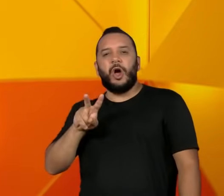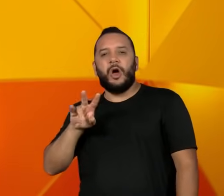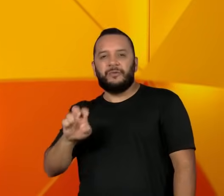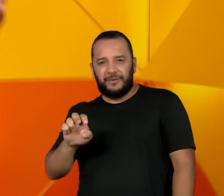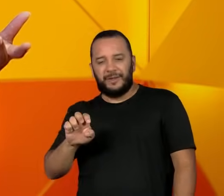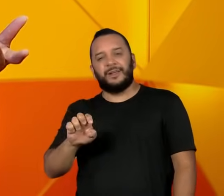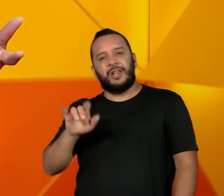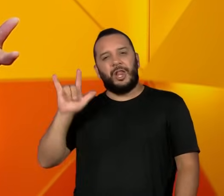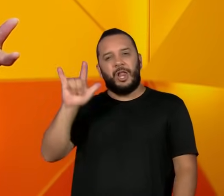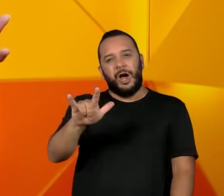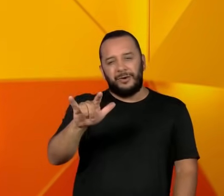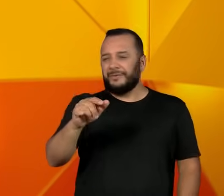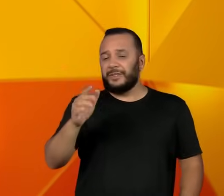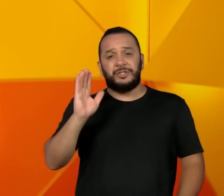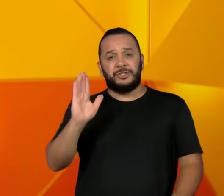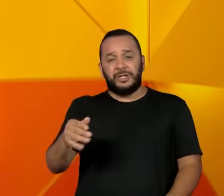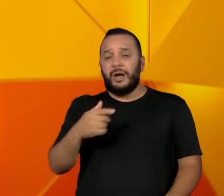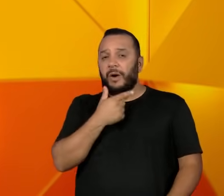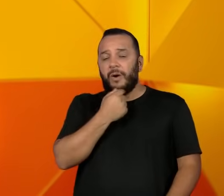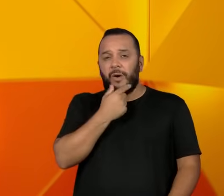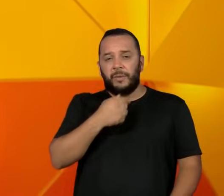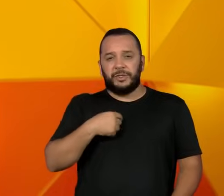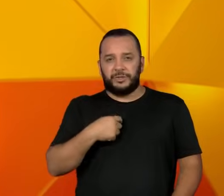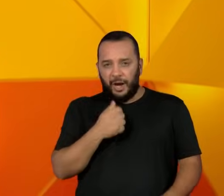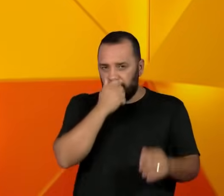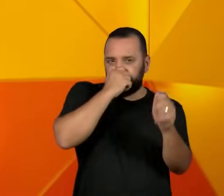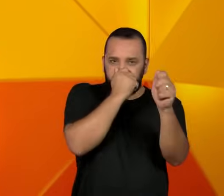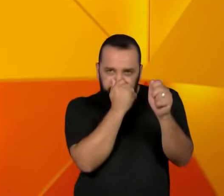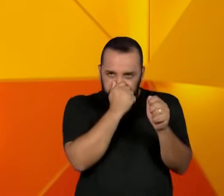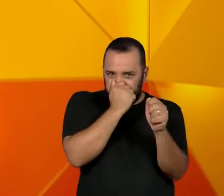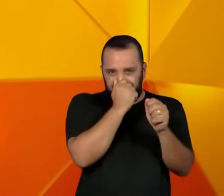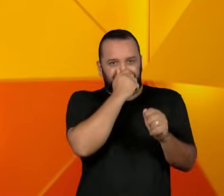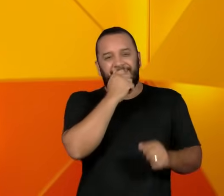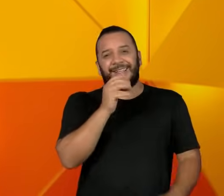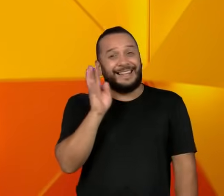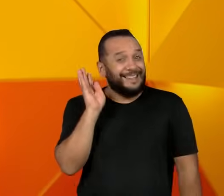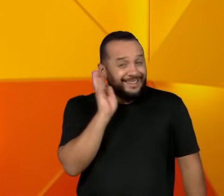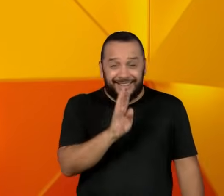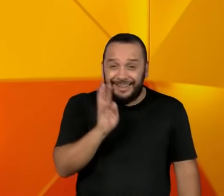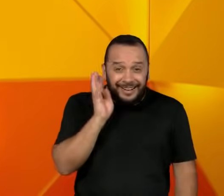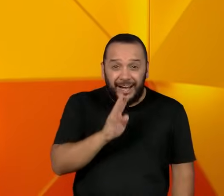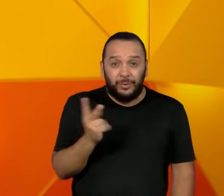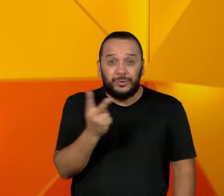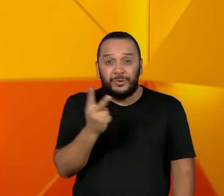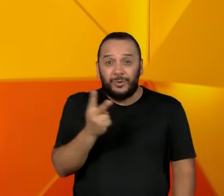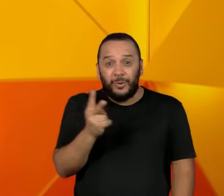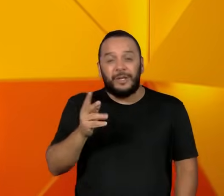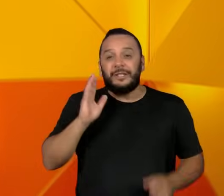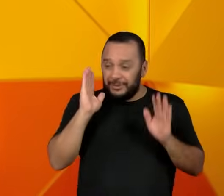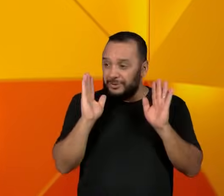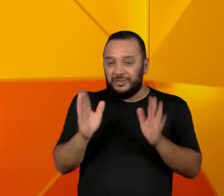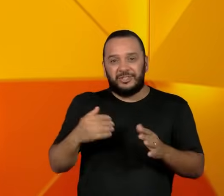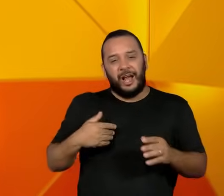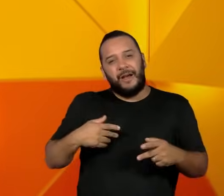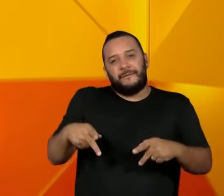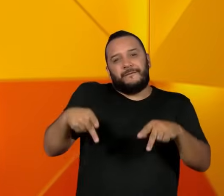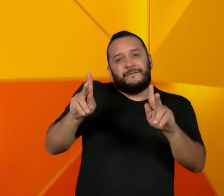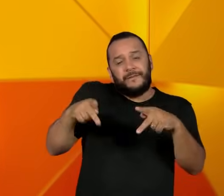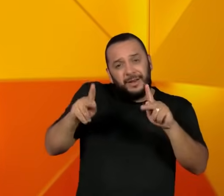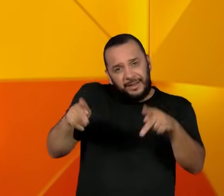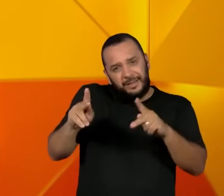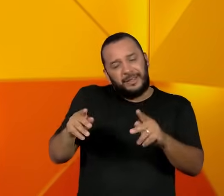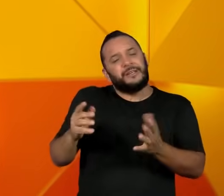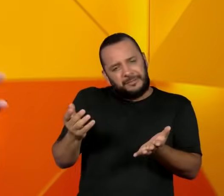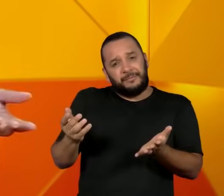Buchecha eram um fenômeno e certamente fizeram a parte deles para que hoje a cena do funk se tornasse o que